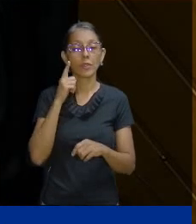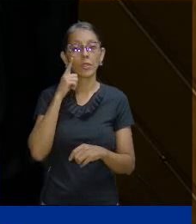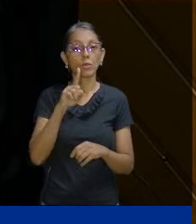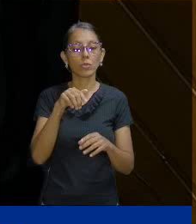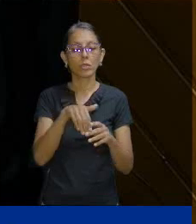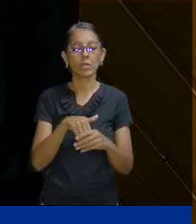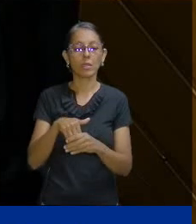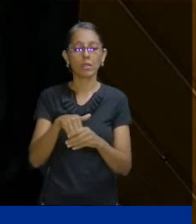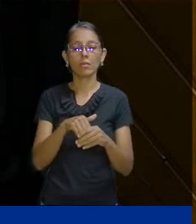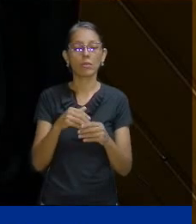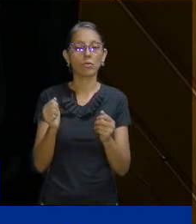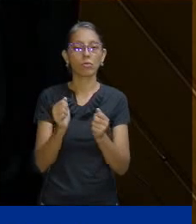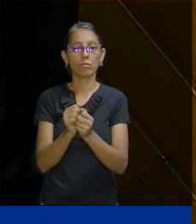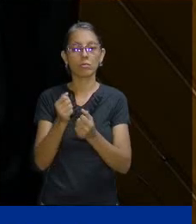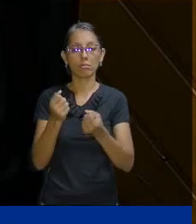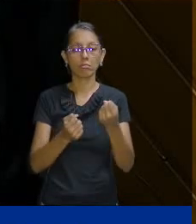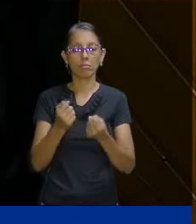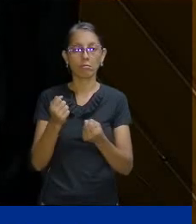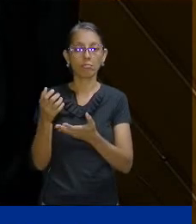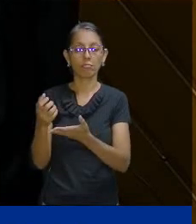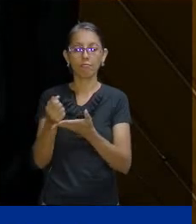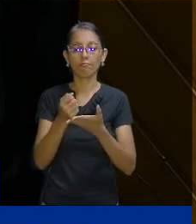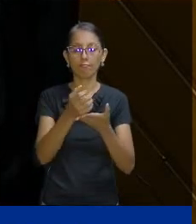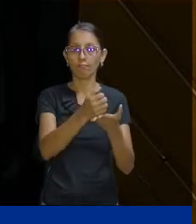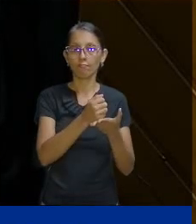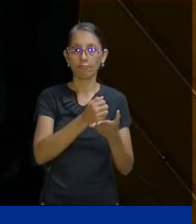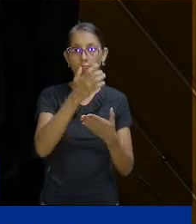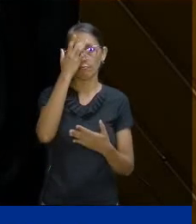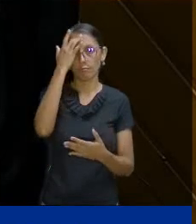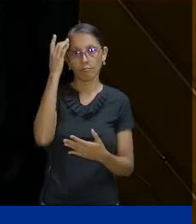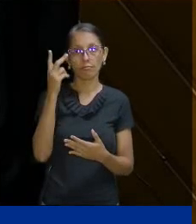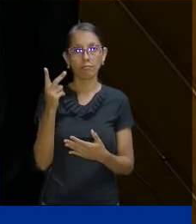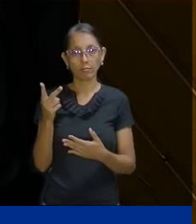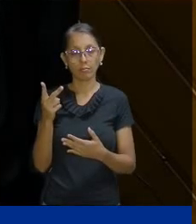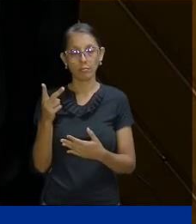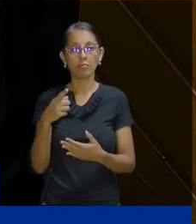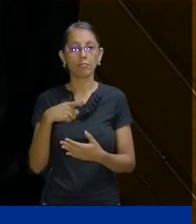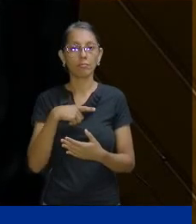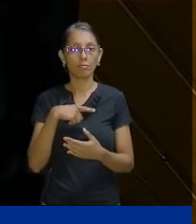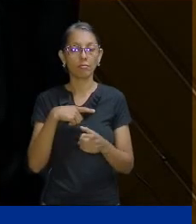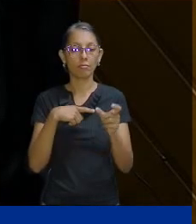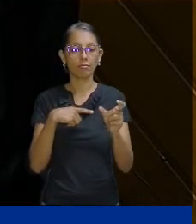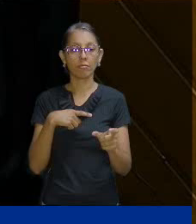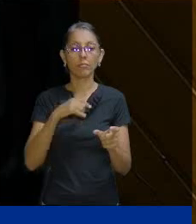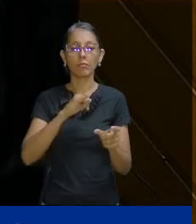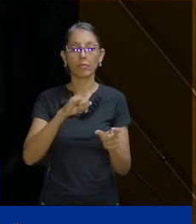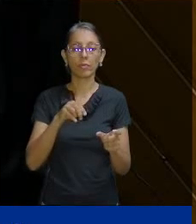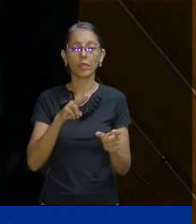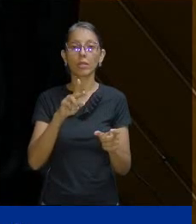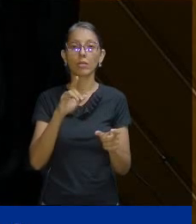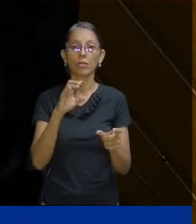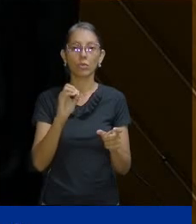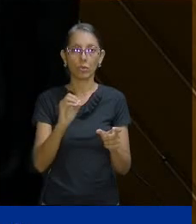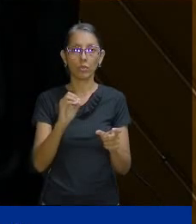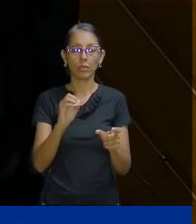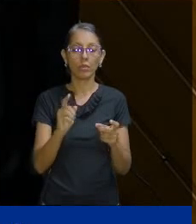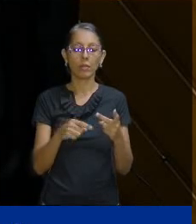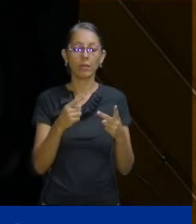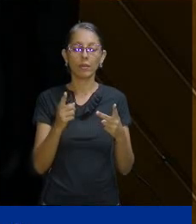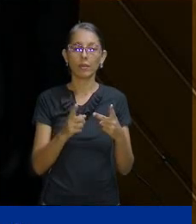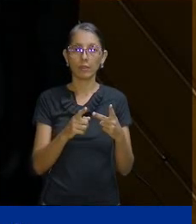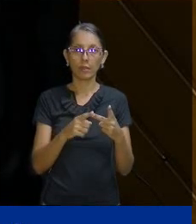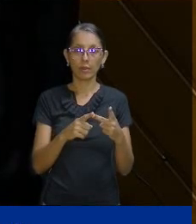de transporte público gratuito disponibilizado nos termos da decisão do Supremo Tribunal Federal. 2. Uma única